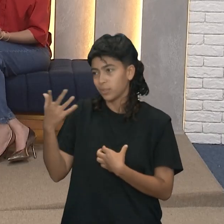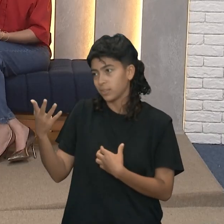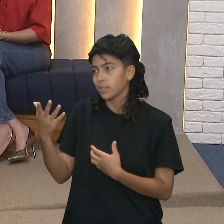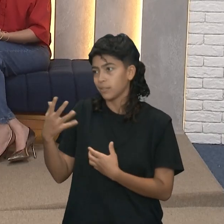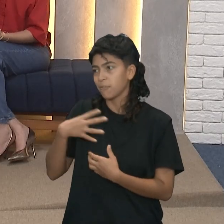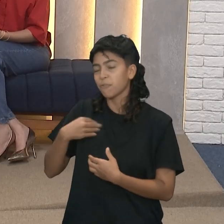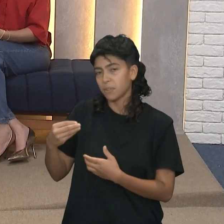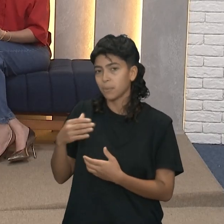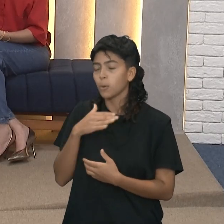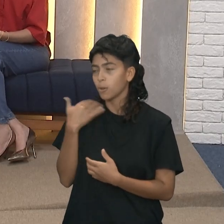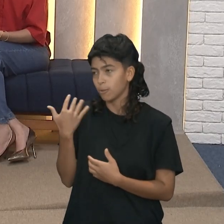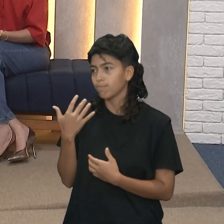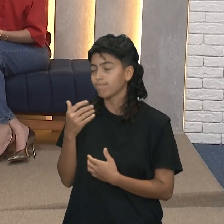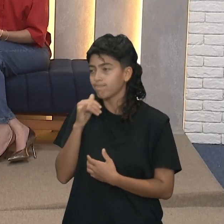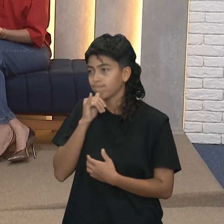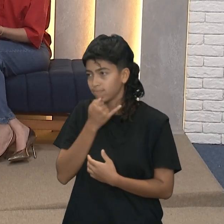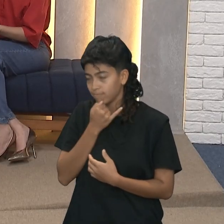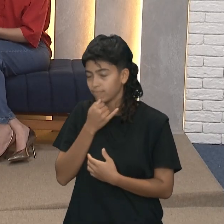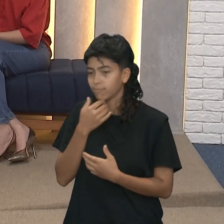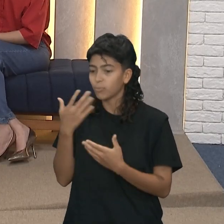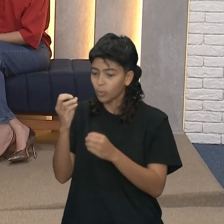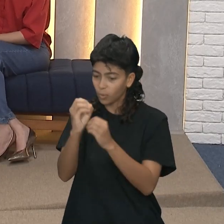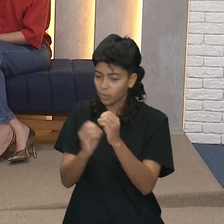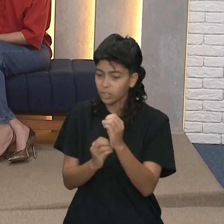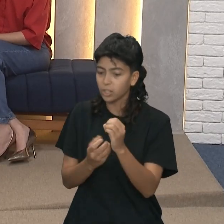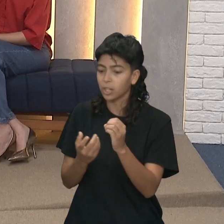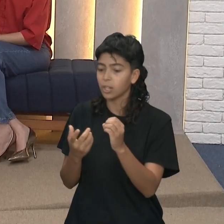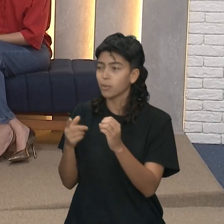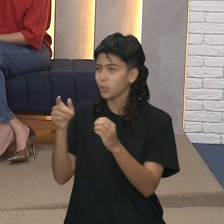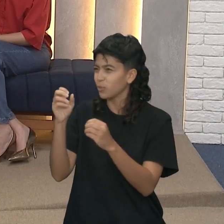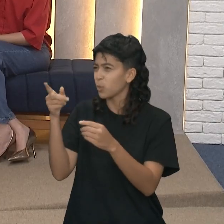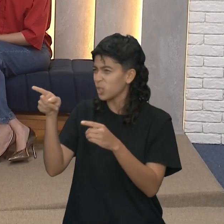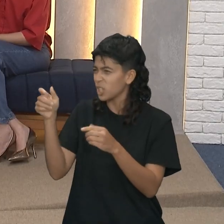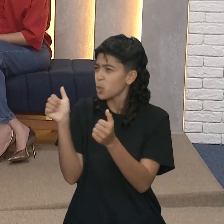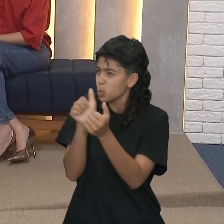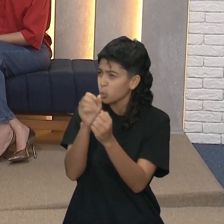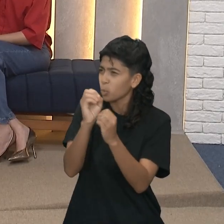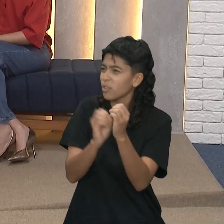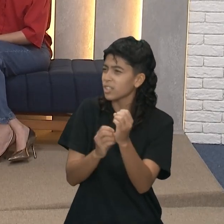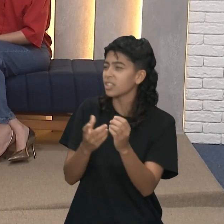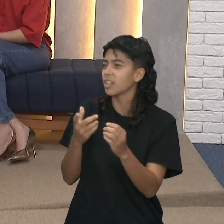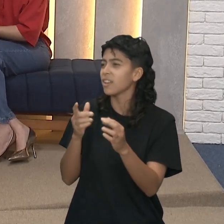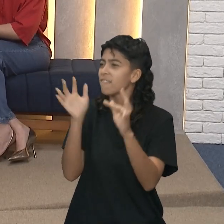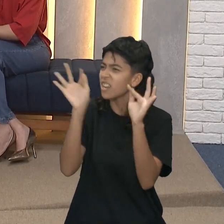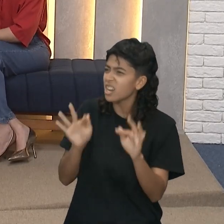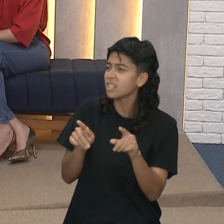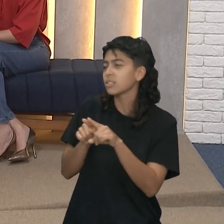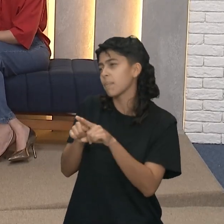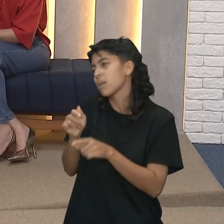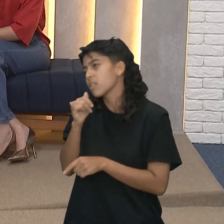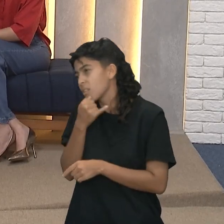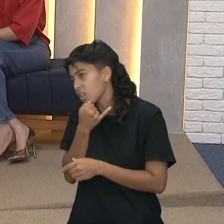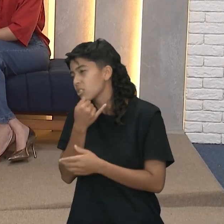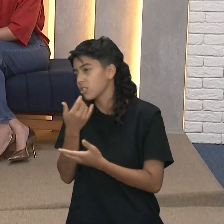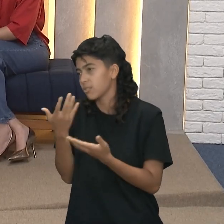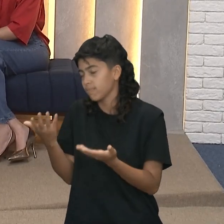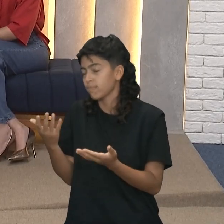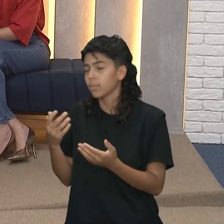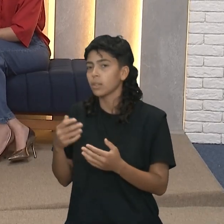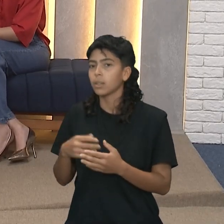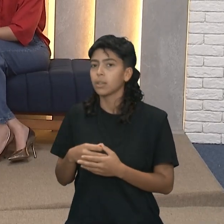fez parte de momentos bons, momentos ruins, sempre presente aí na sua vida. Muito obrigada por estar